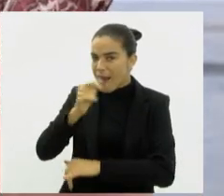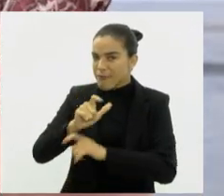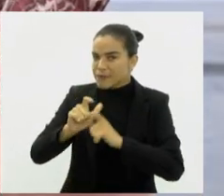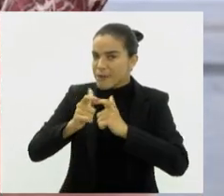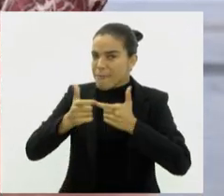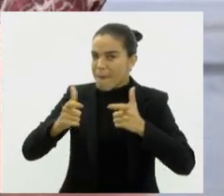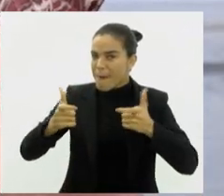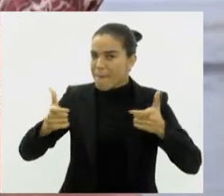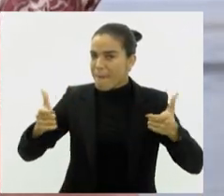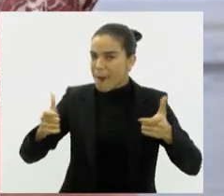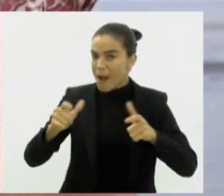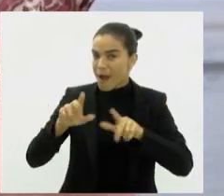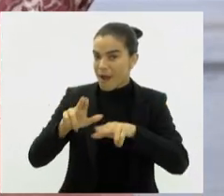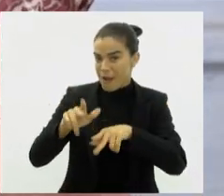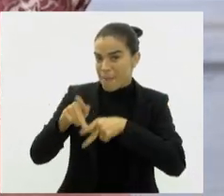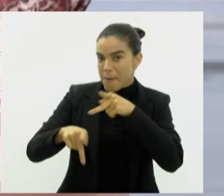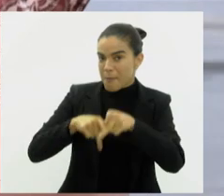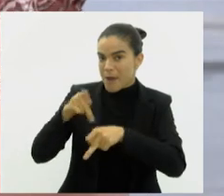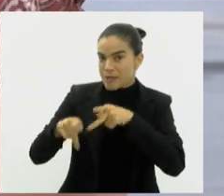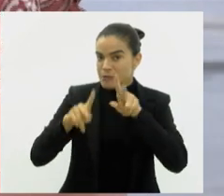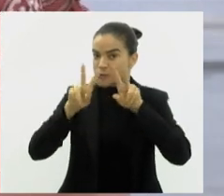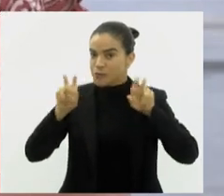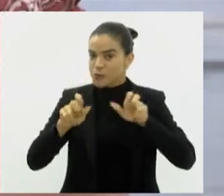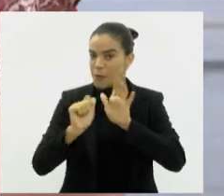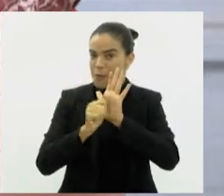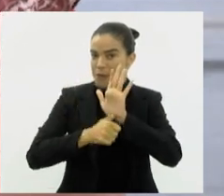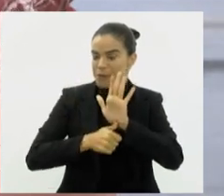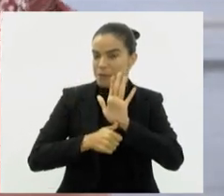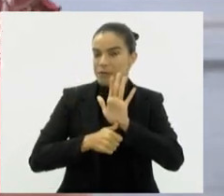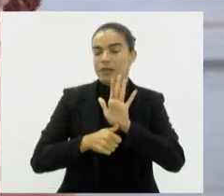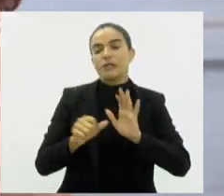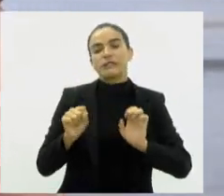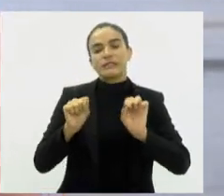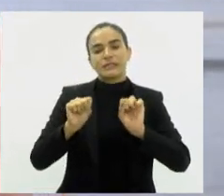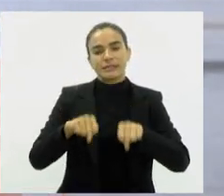da população a respeito da síndrome de Down? Sim, eu acho que